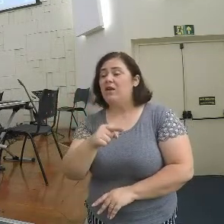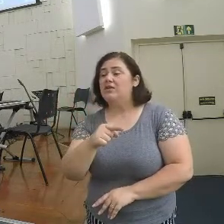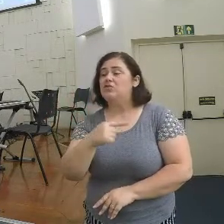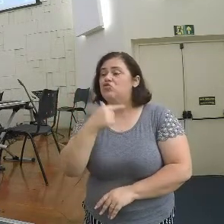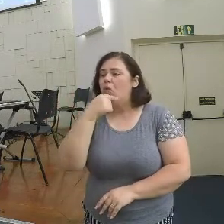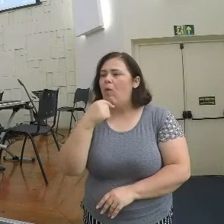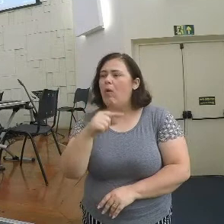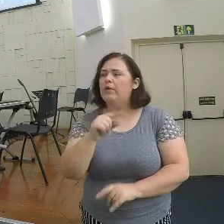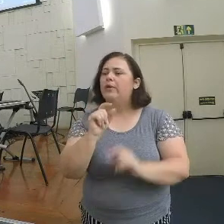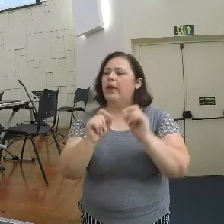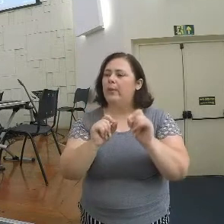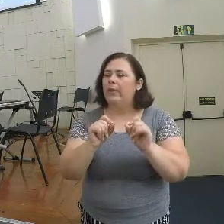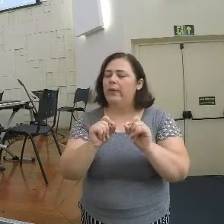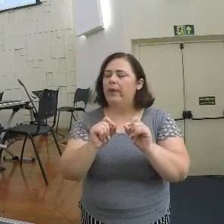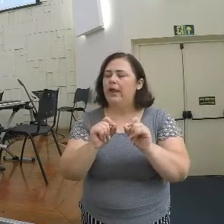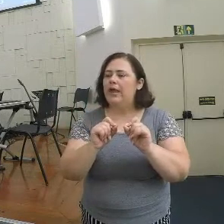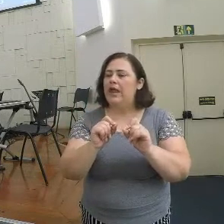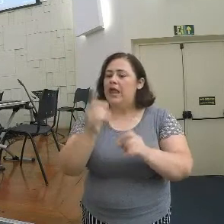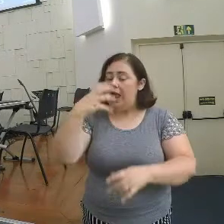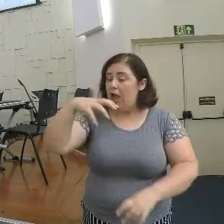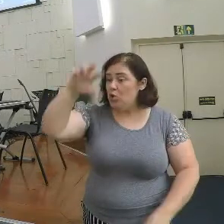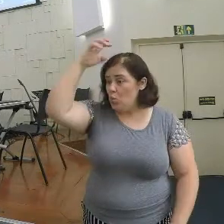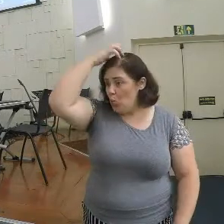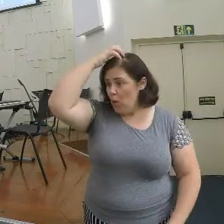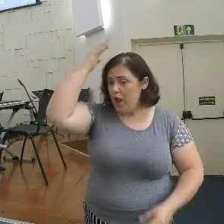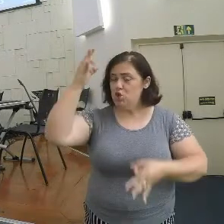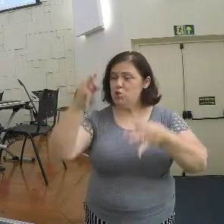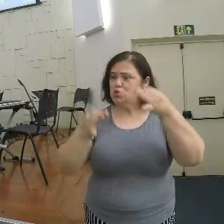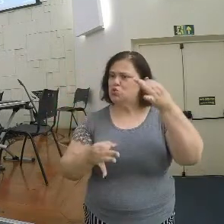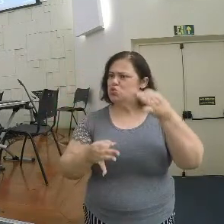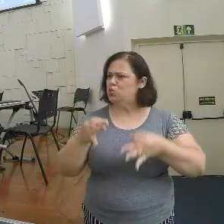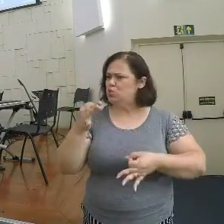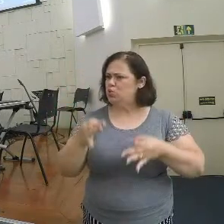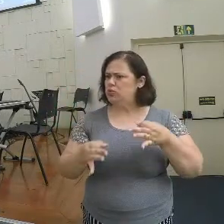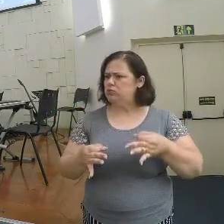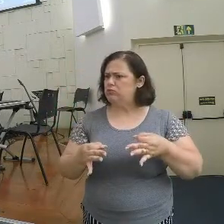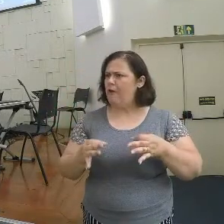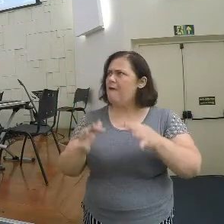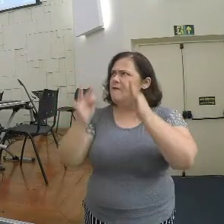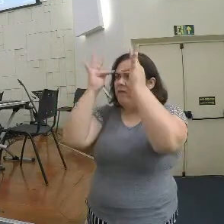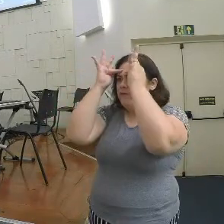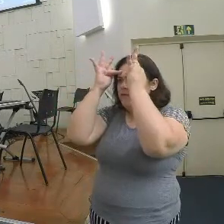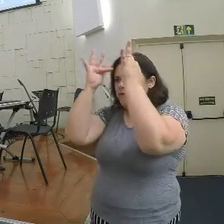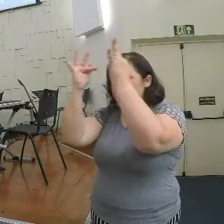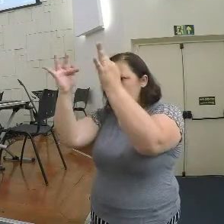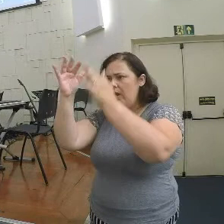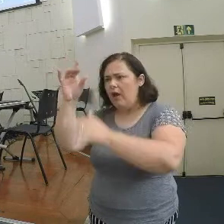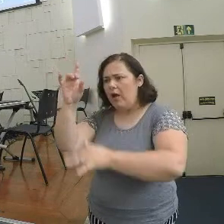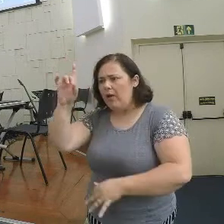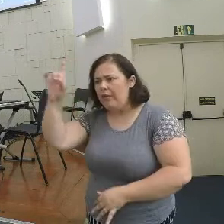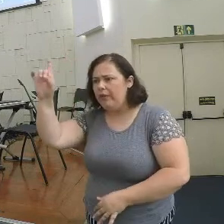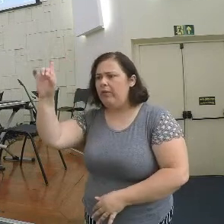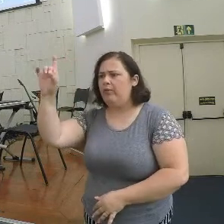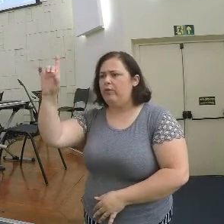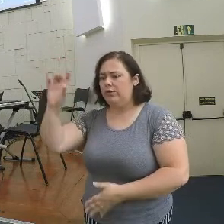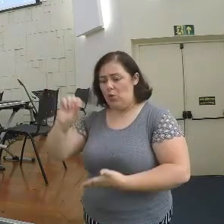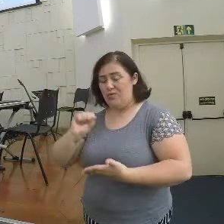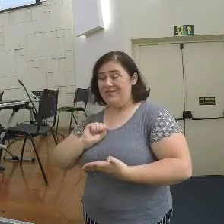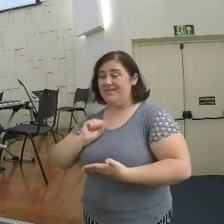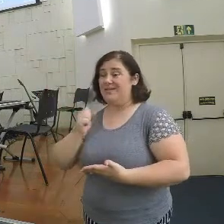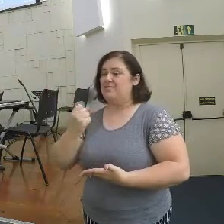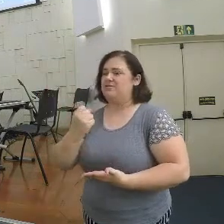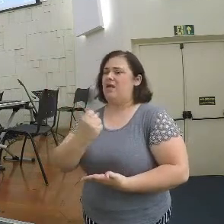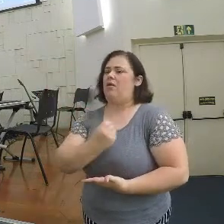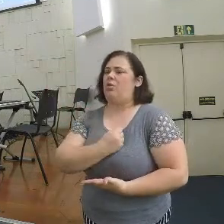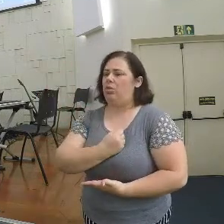existência. Entretanto, feito semelhante ao Filho de Deus, permanece sacerdote perpetuamente. Versículo 3 ainda,